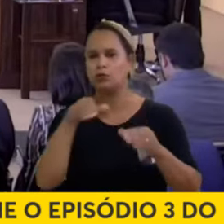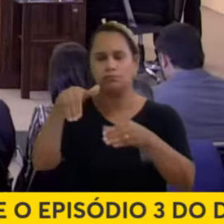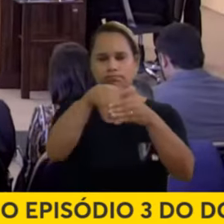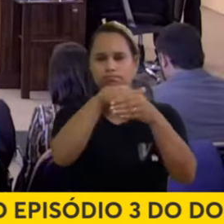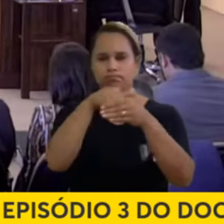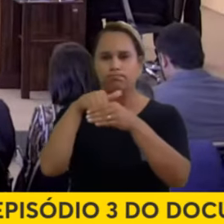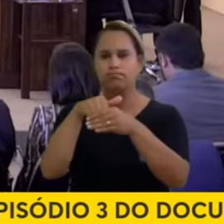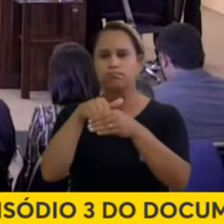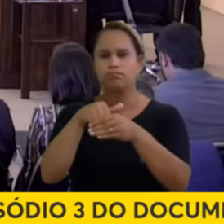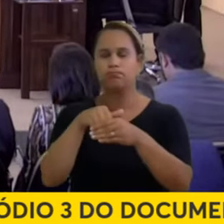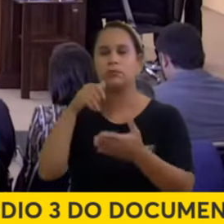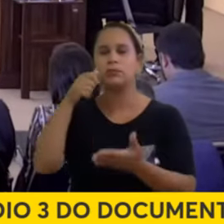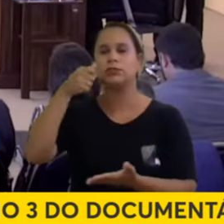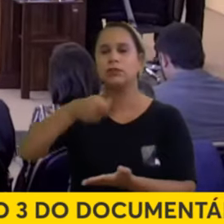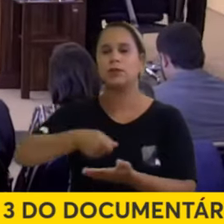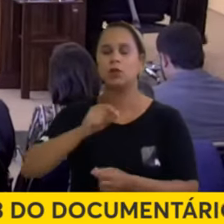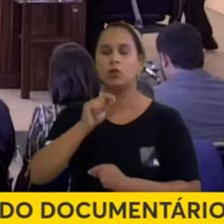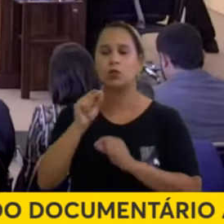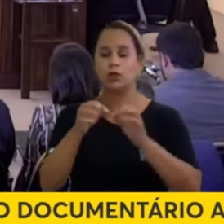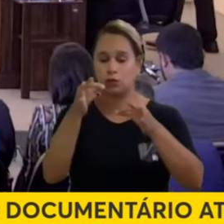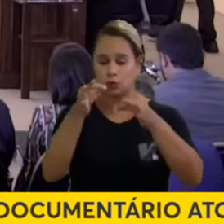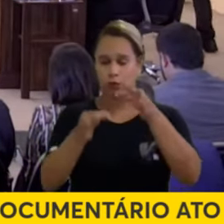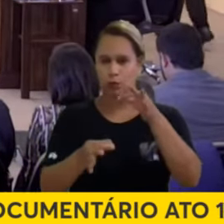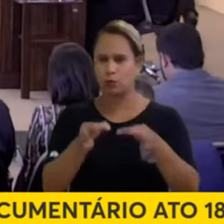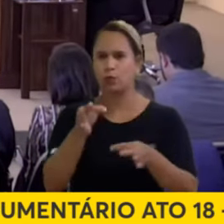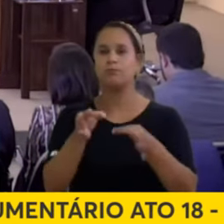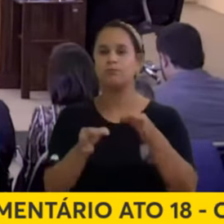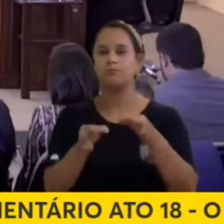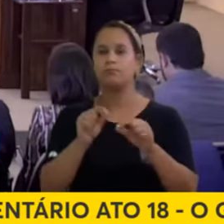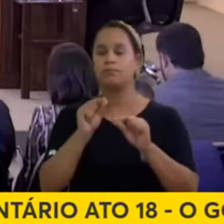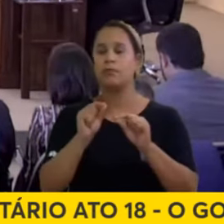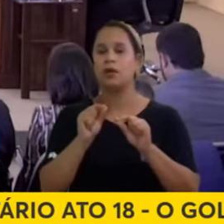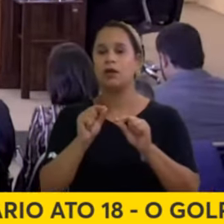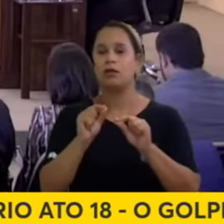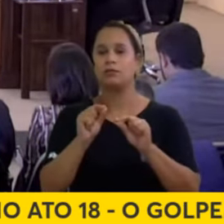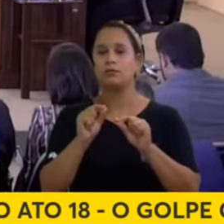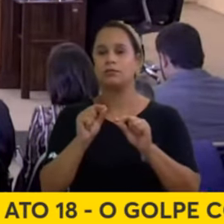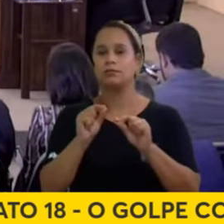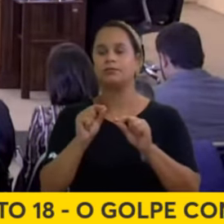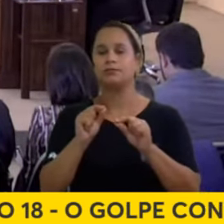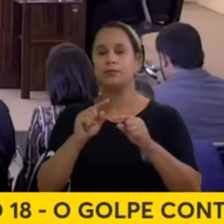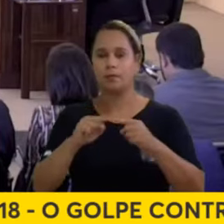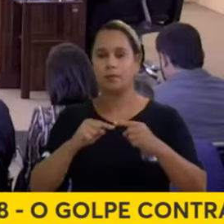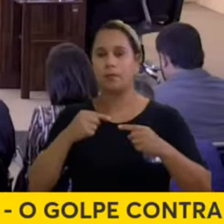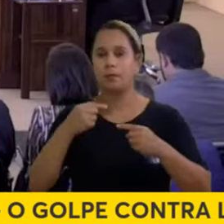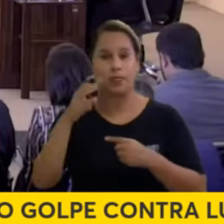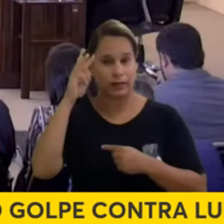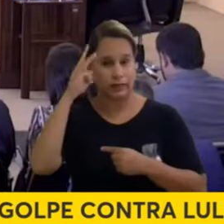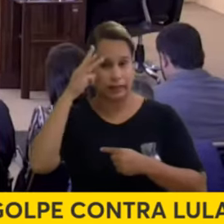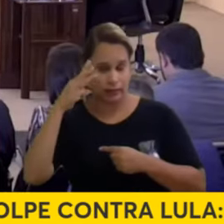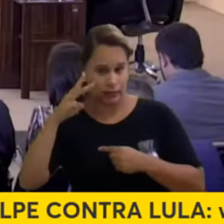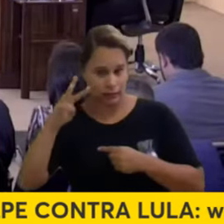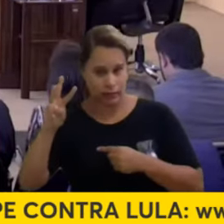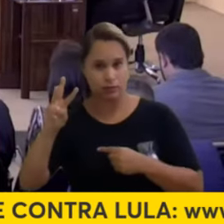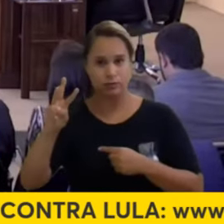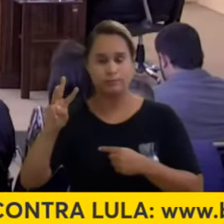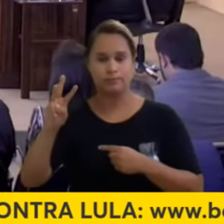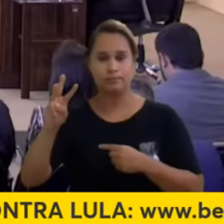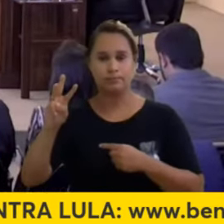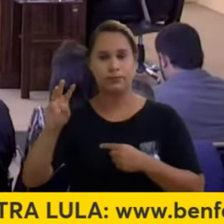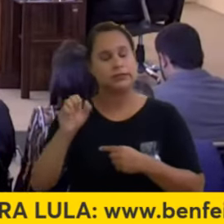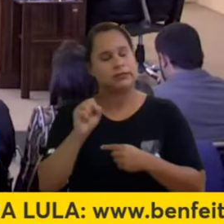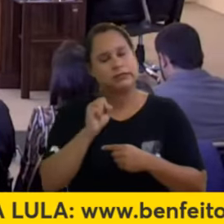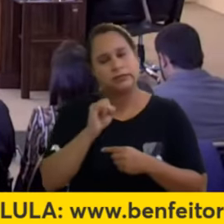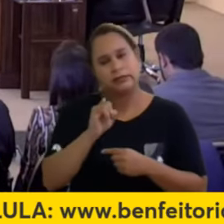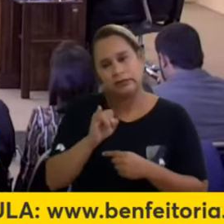estabelecido que o julgamento será realizado em TRS dias ou seja Claro se houver necessidade se